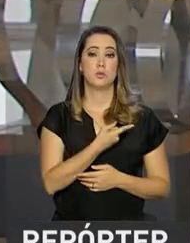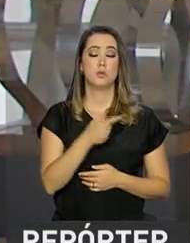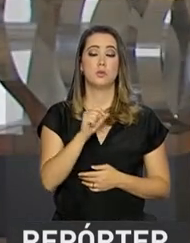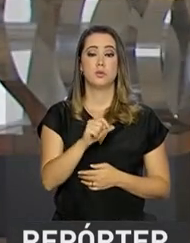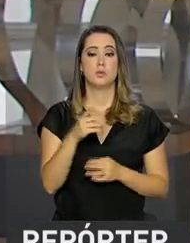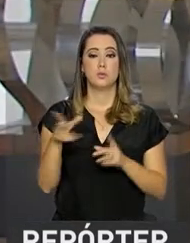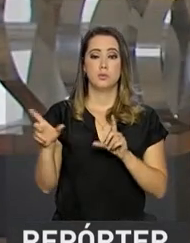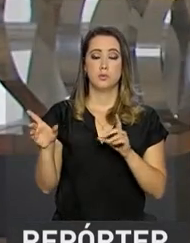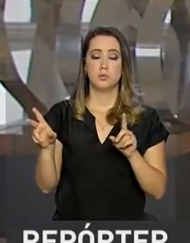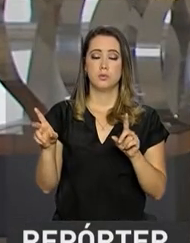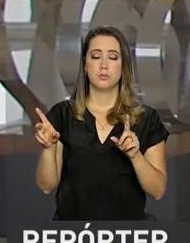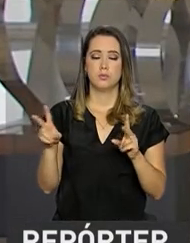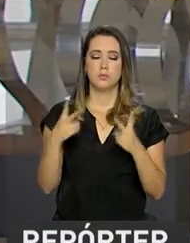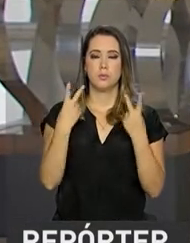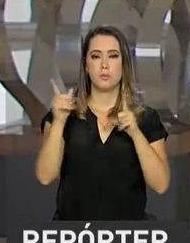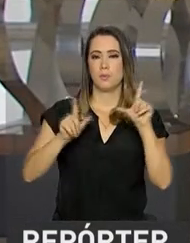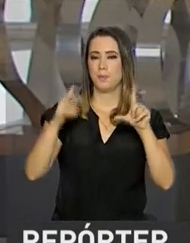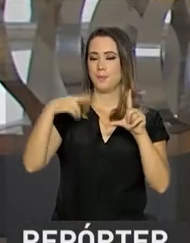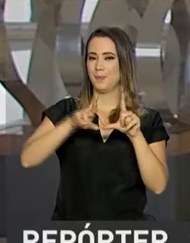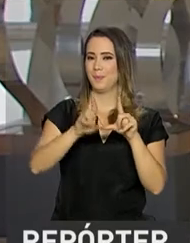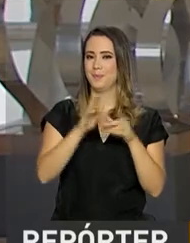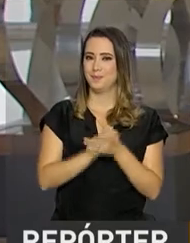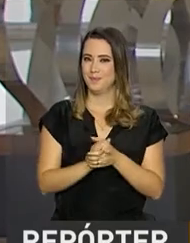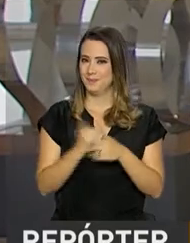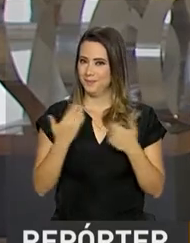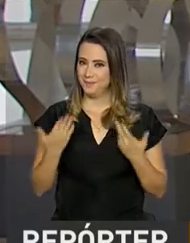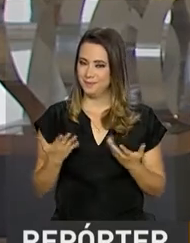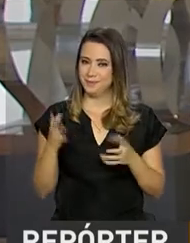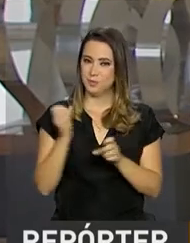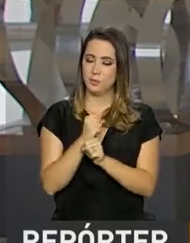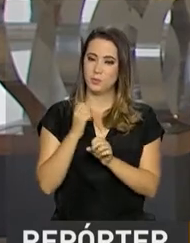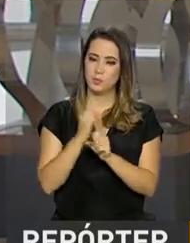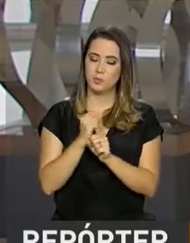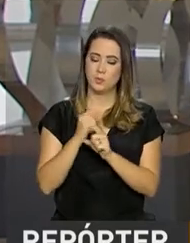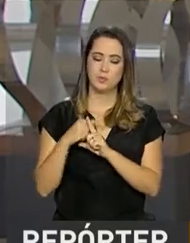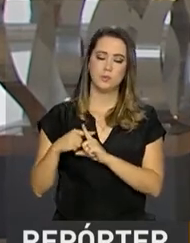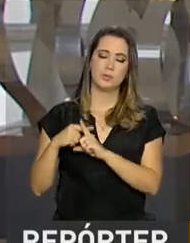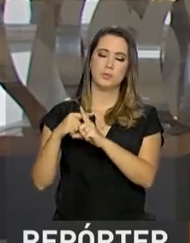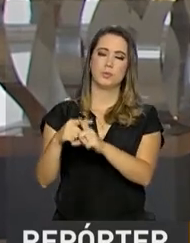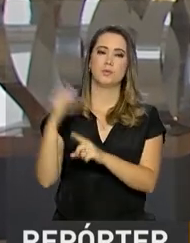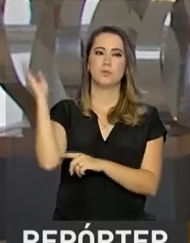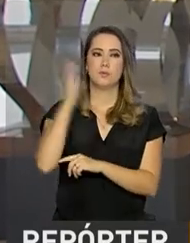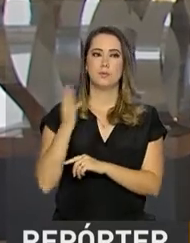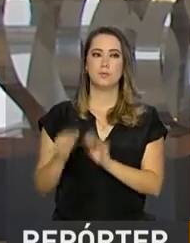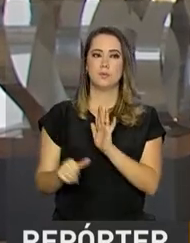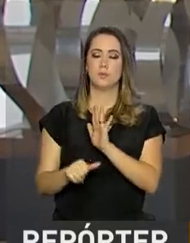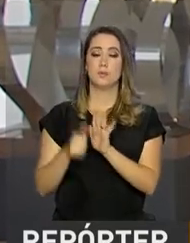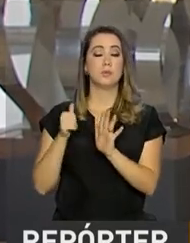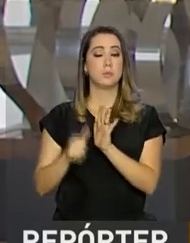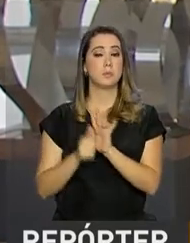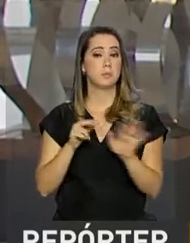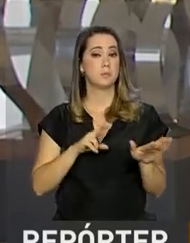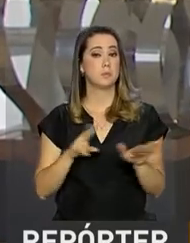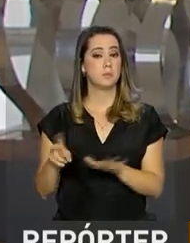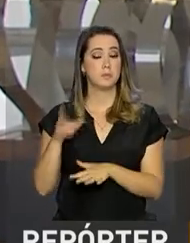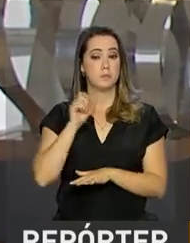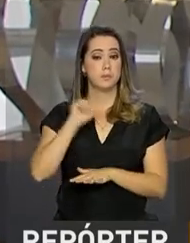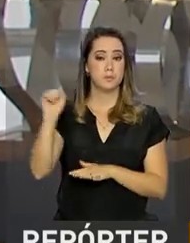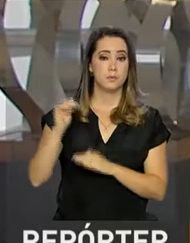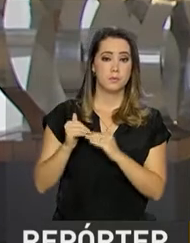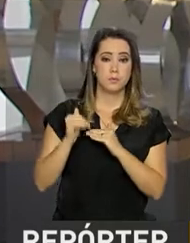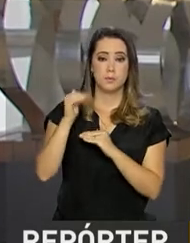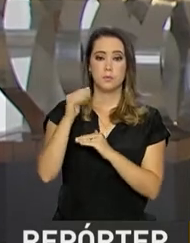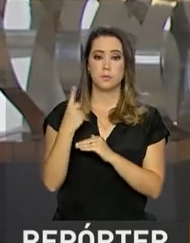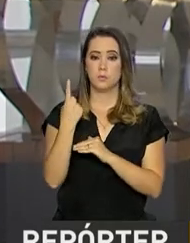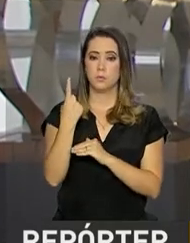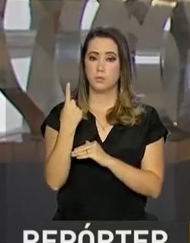nbr olha jaime o saldo ficou positivo para o brasil nesta primeira semana de abril em pouco mais do